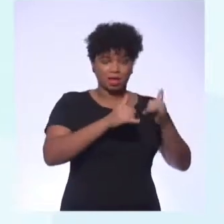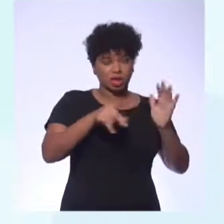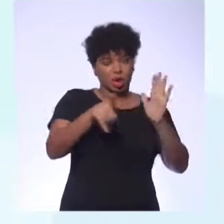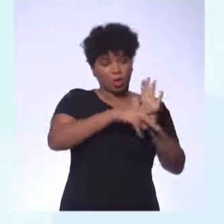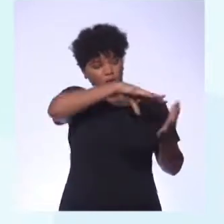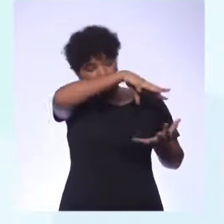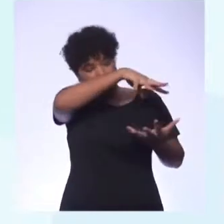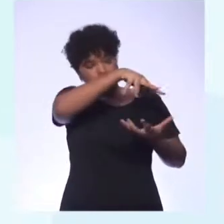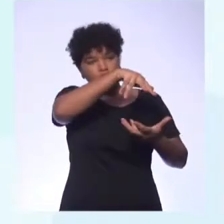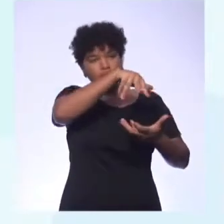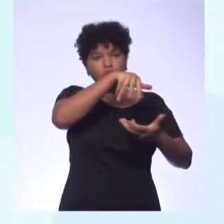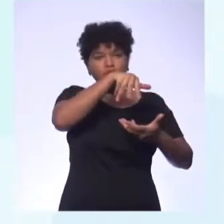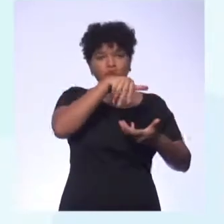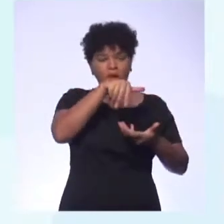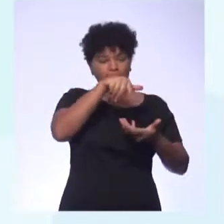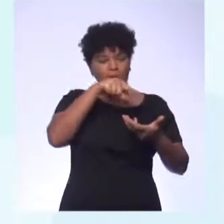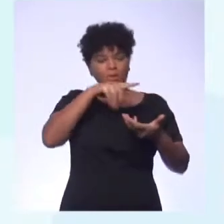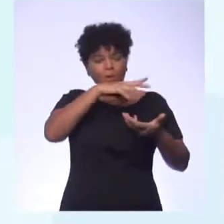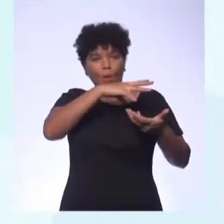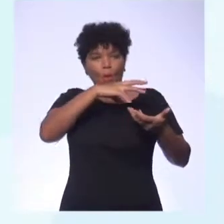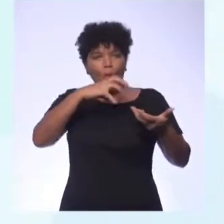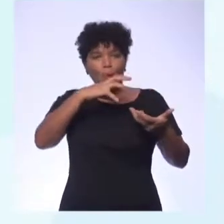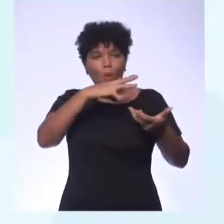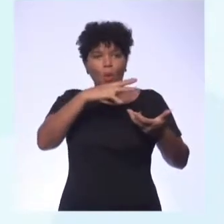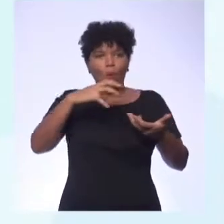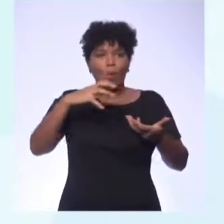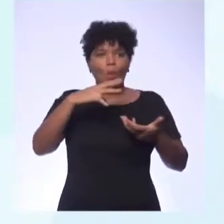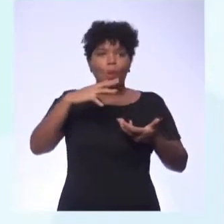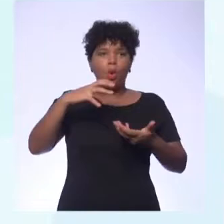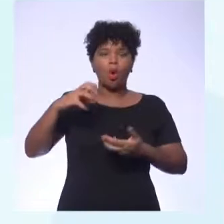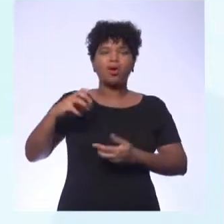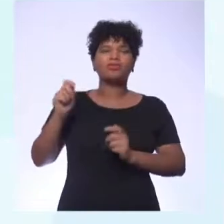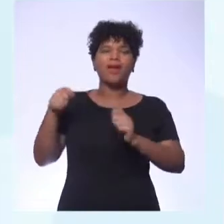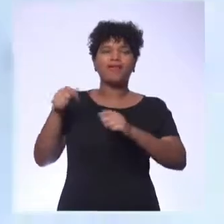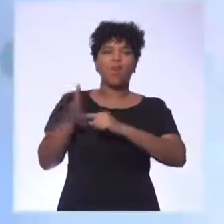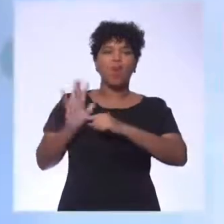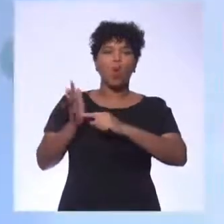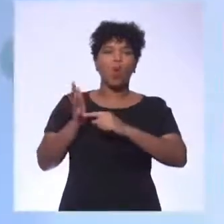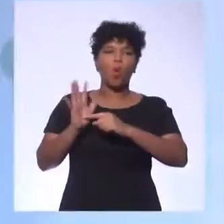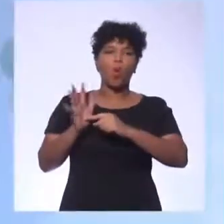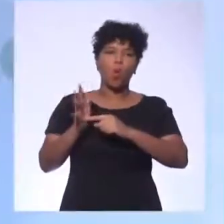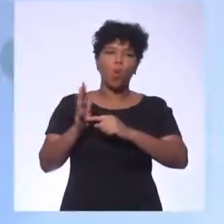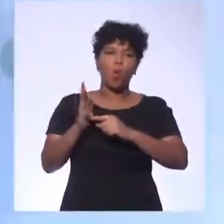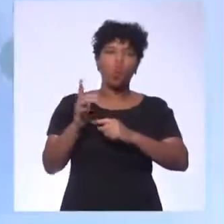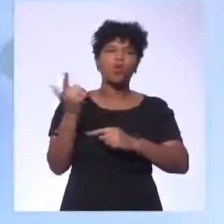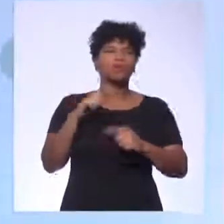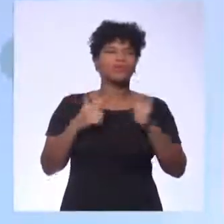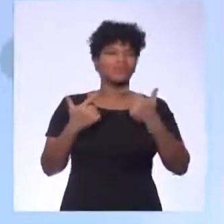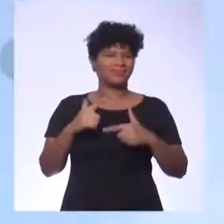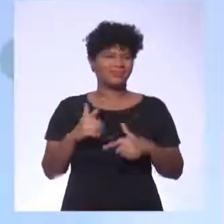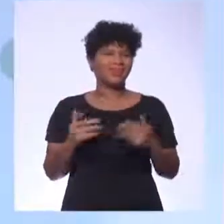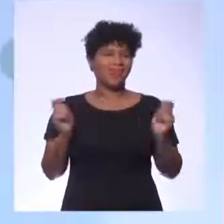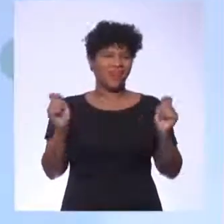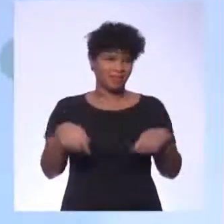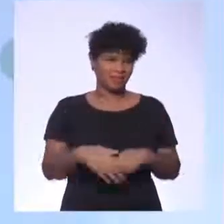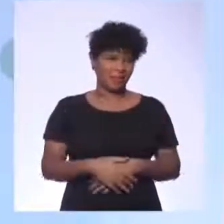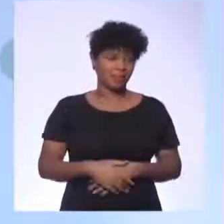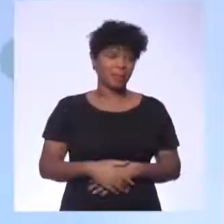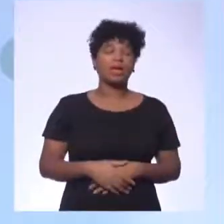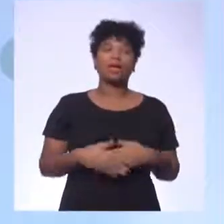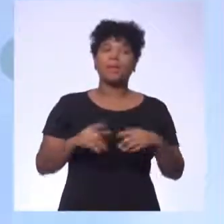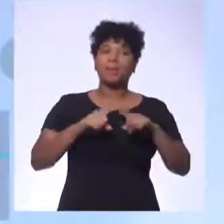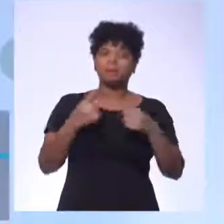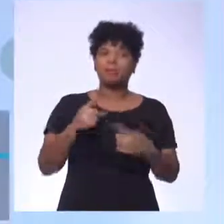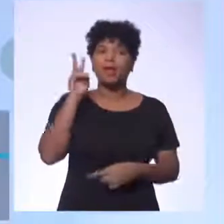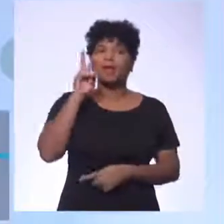planeta, né, e utiliza isso aí para girar turbinas e gerar energia elétrica. Tá bom? Mas sempre lembrando